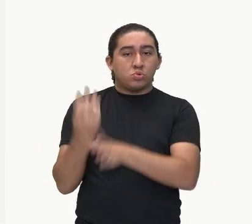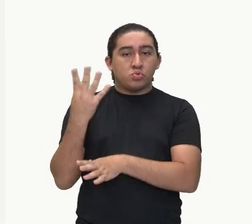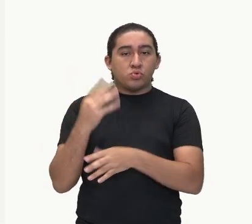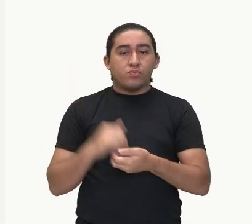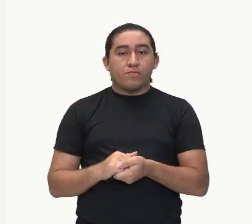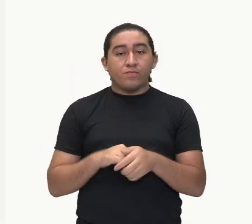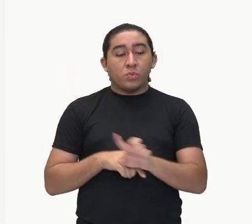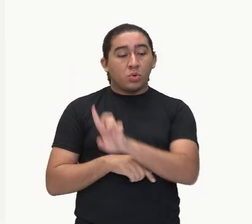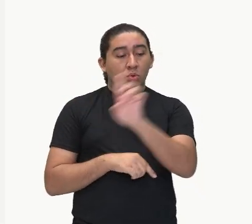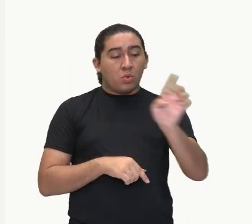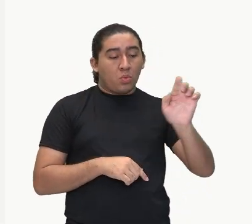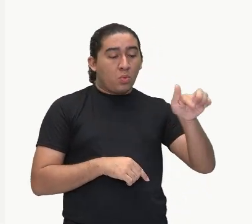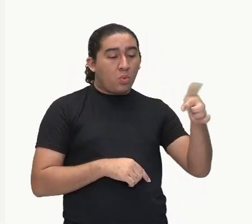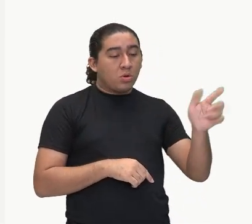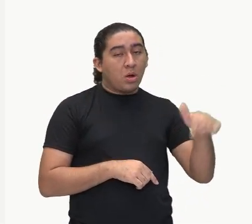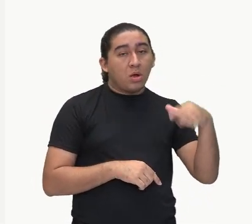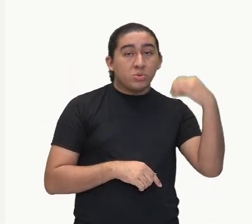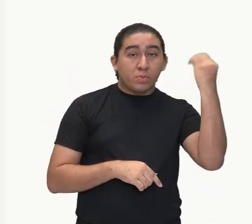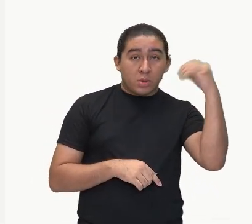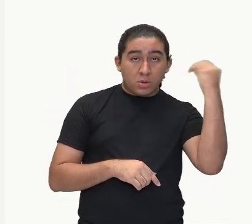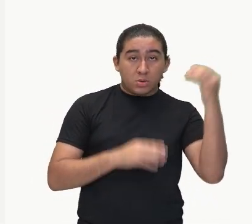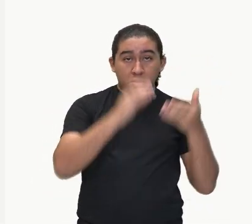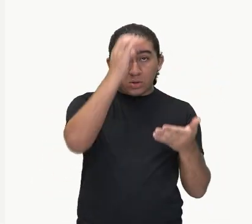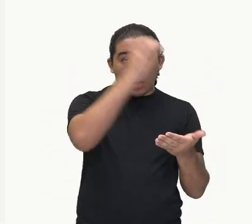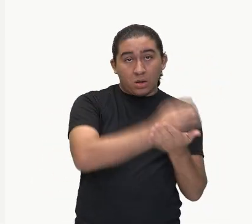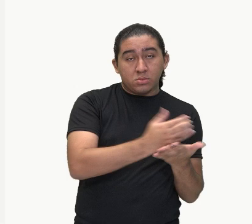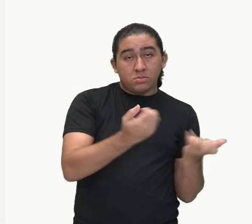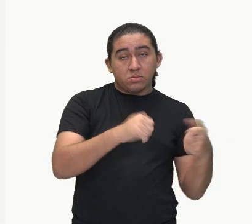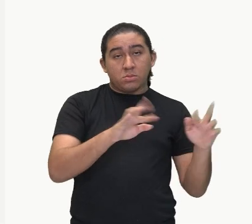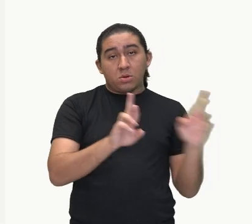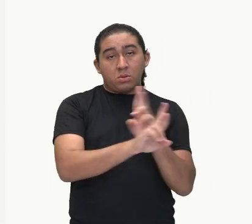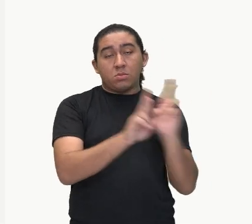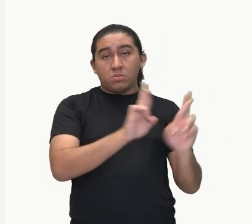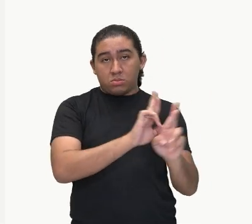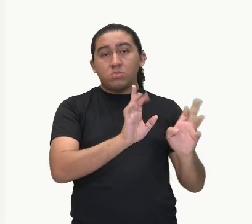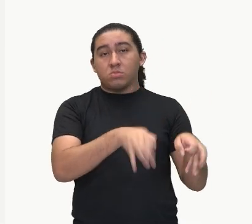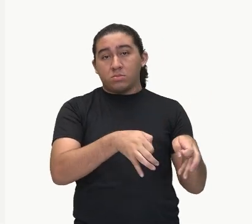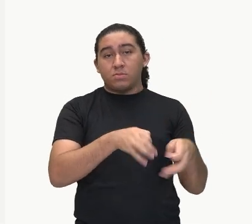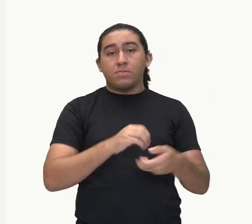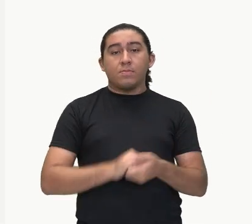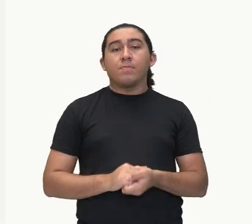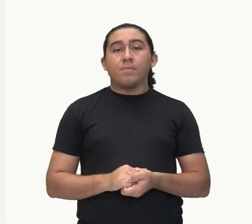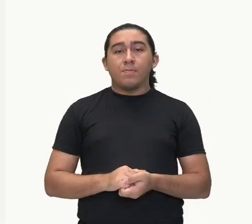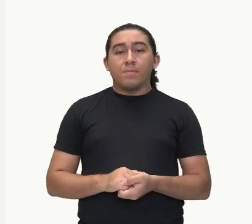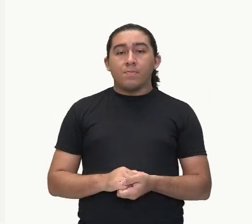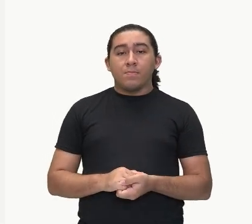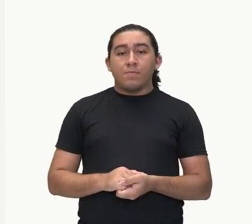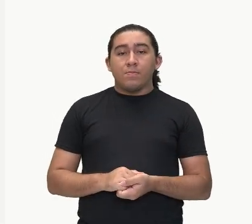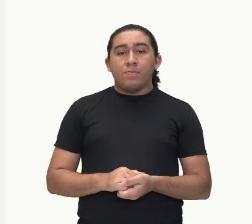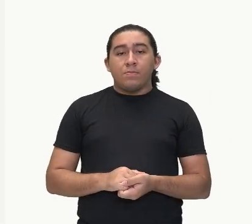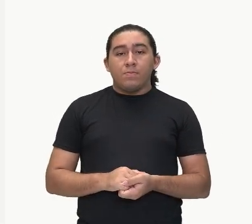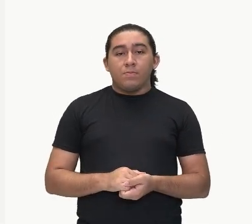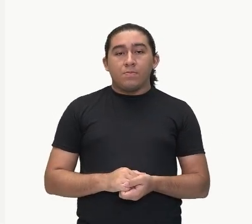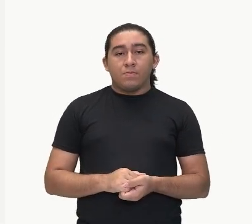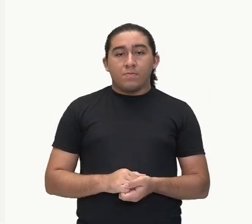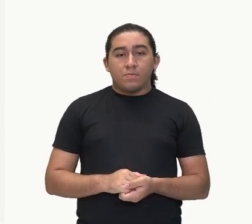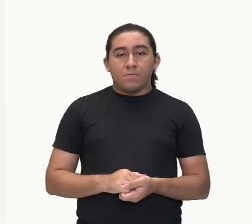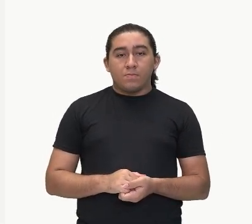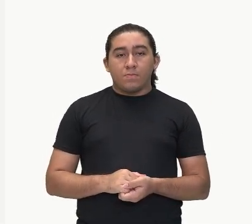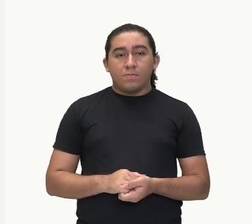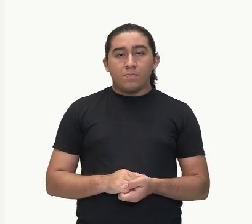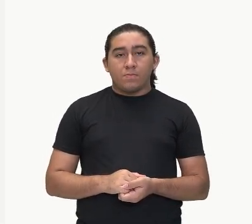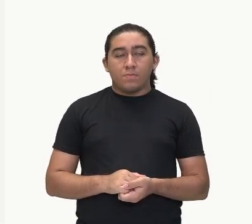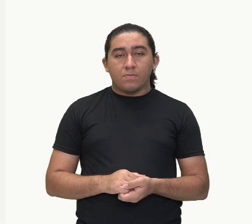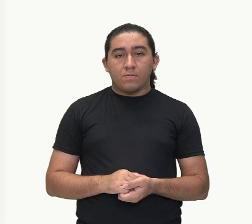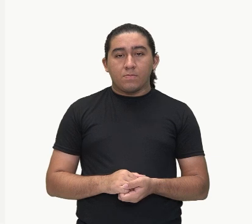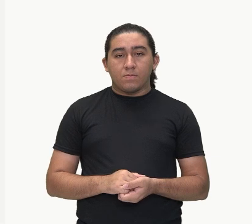no naturalismo experimento de tese. Já é o romance voltado mais para